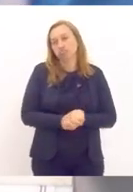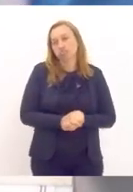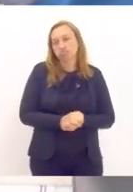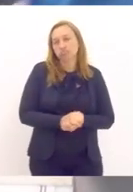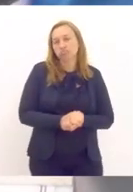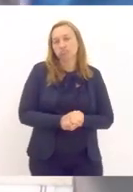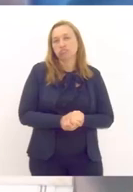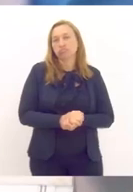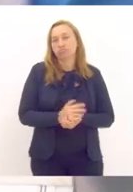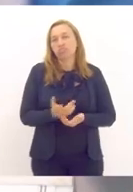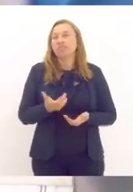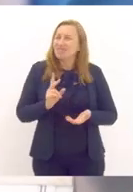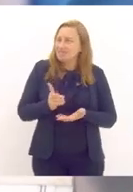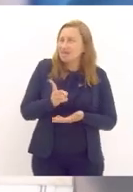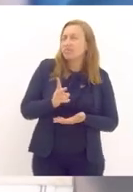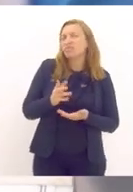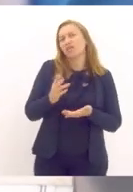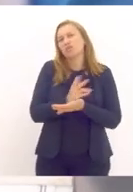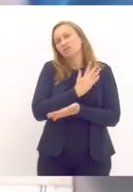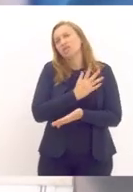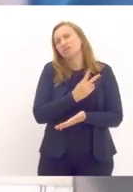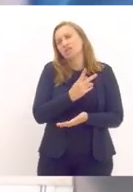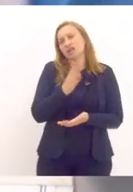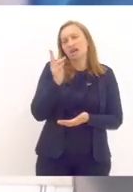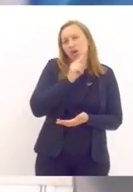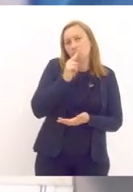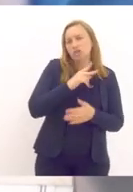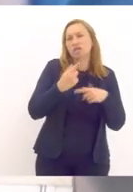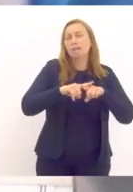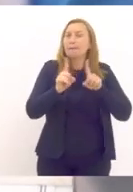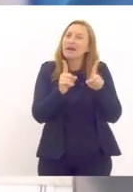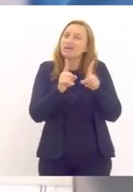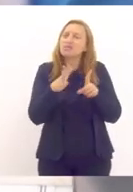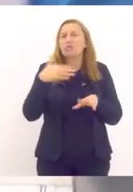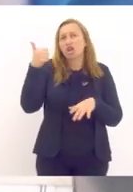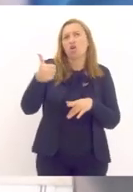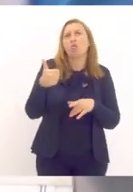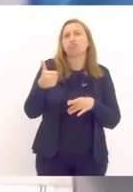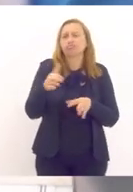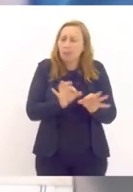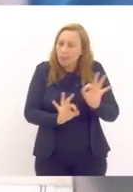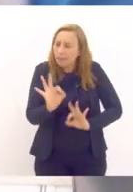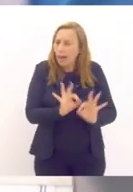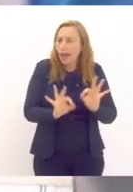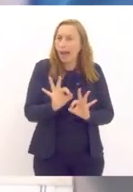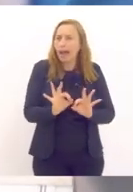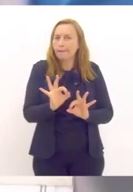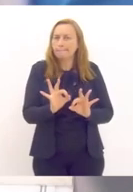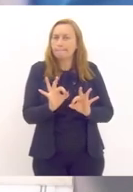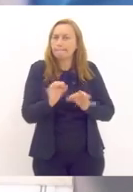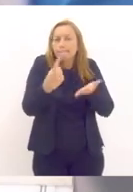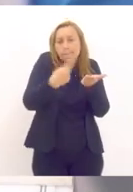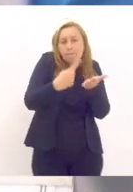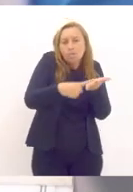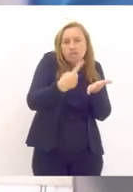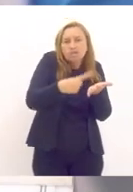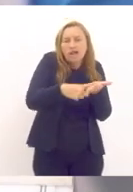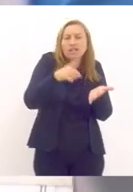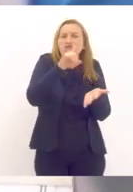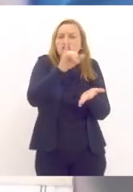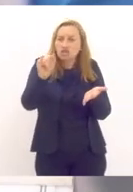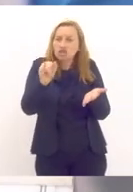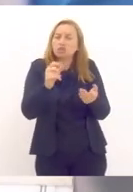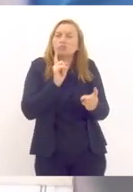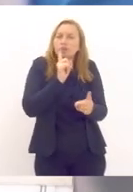alguma situação ou outra emergencial, mas eu acho que vai ser a melhor forma dessa comissão ajudar e como eu disse,